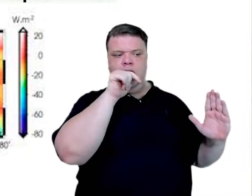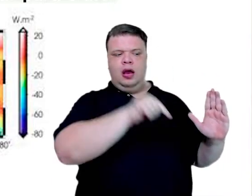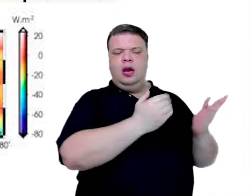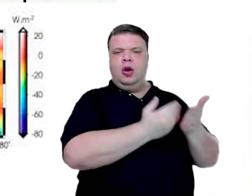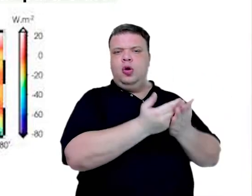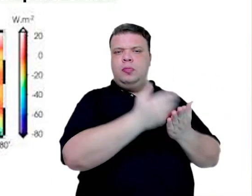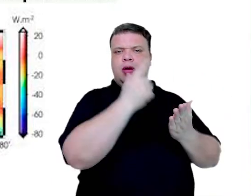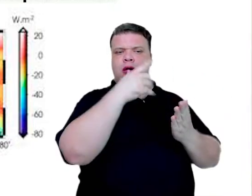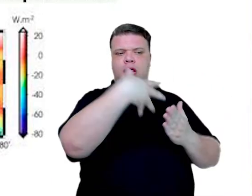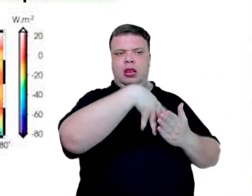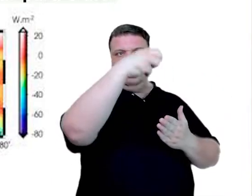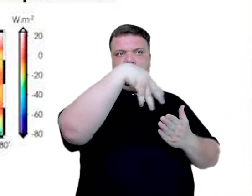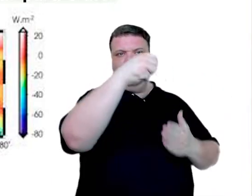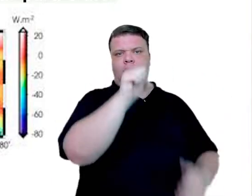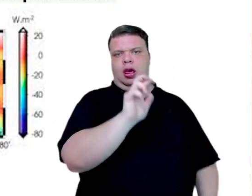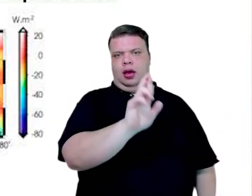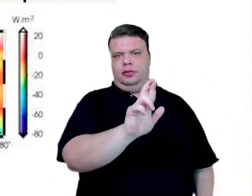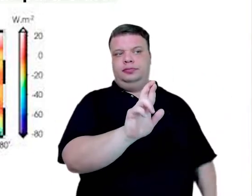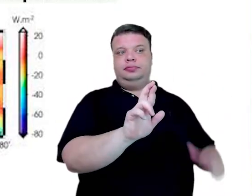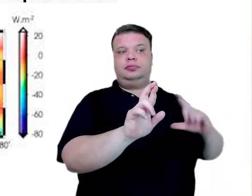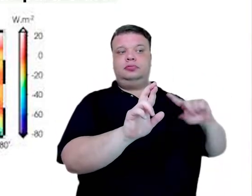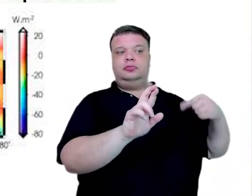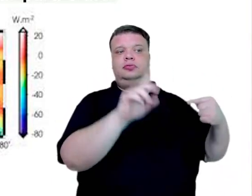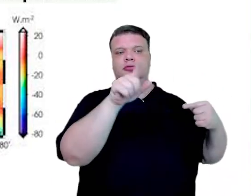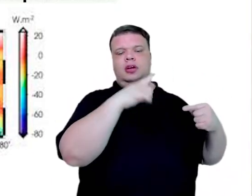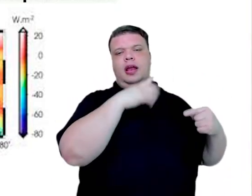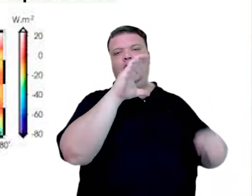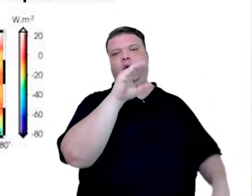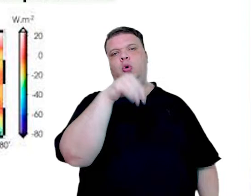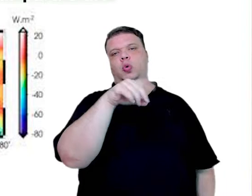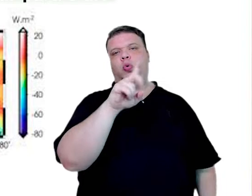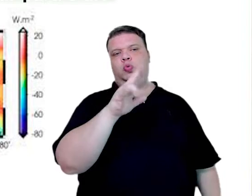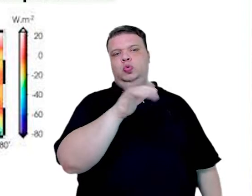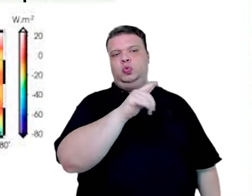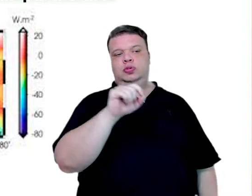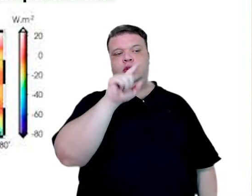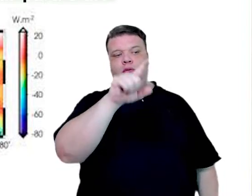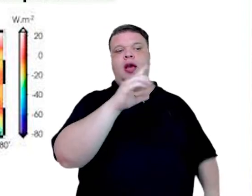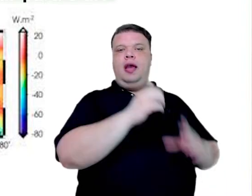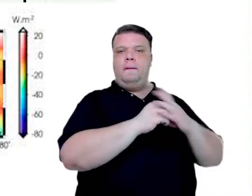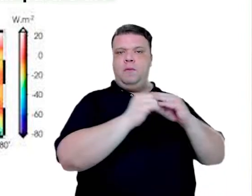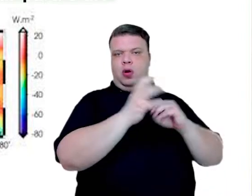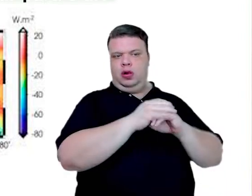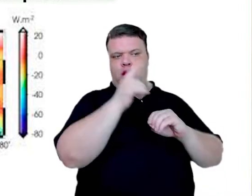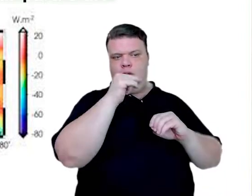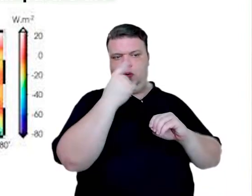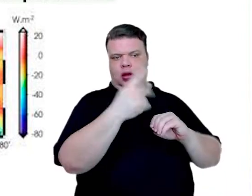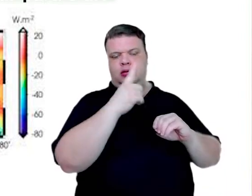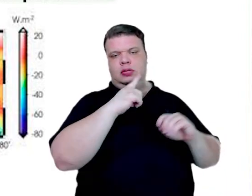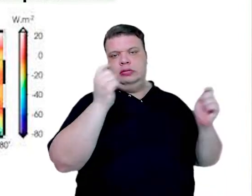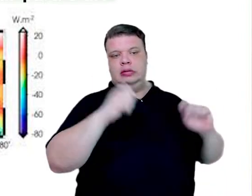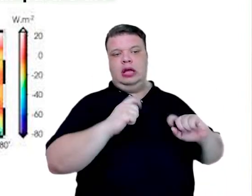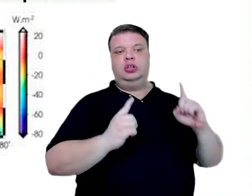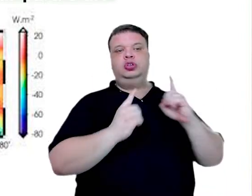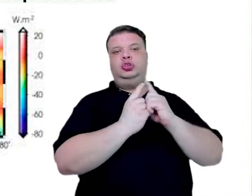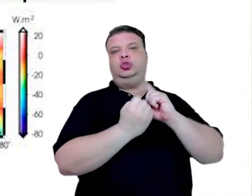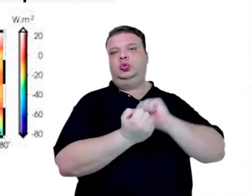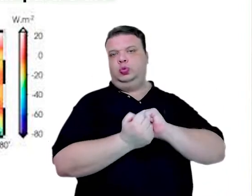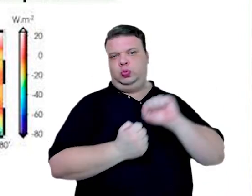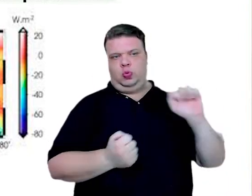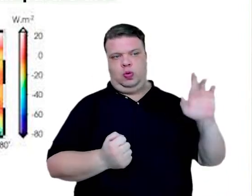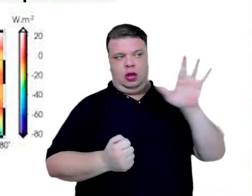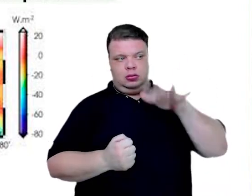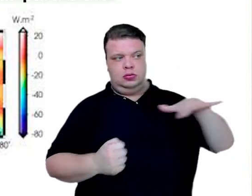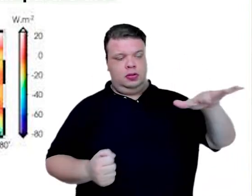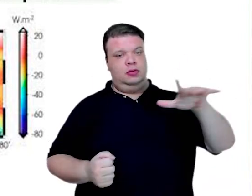em duas etapas. A primeira etapa, o calor da água é inicialmente transferido para o ar pelo processo de condução, quando as